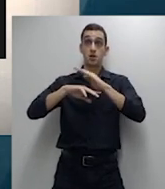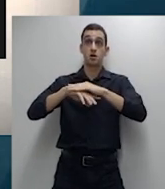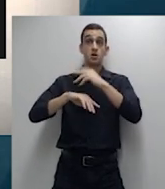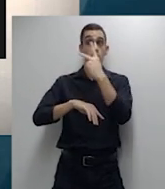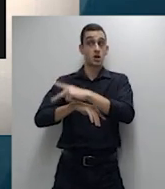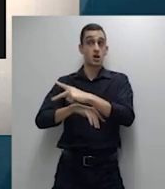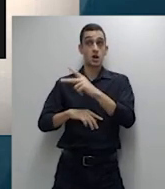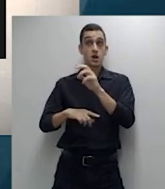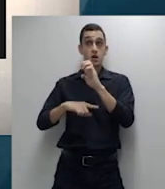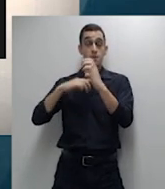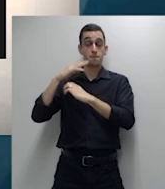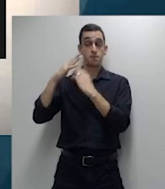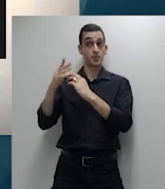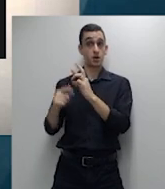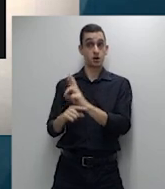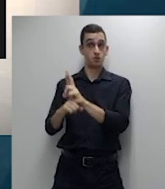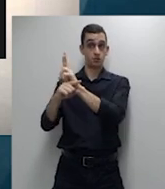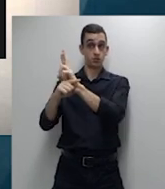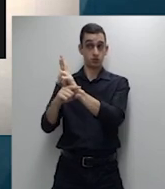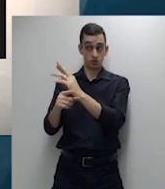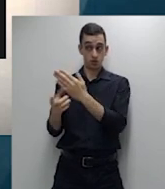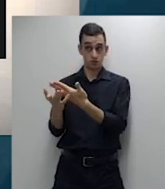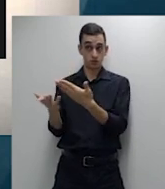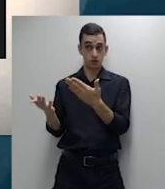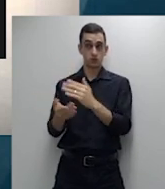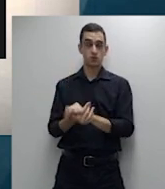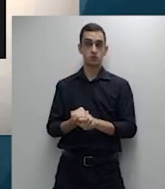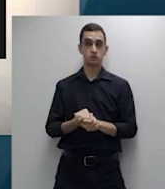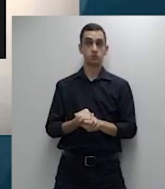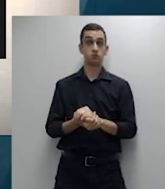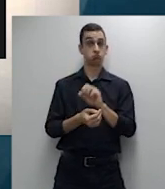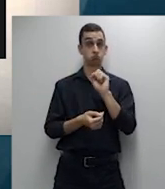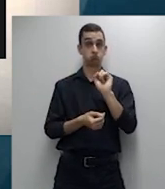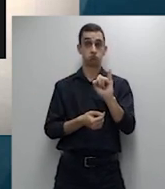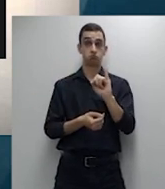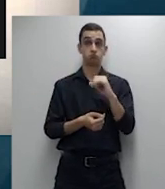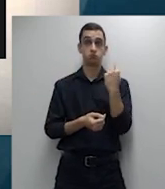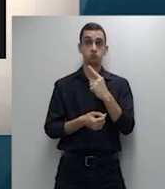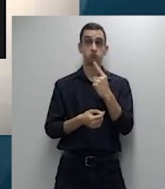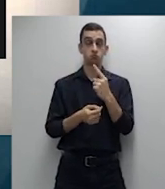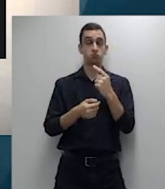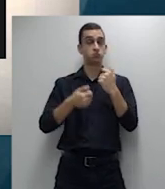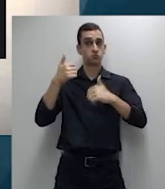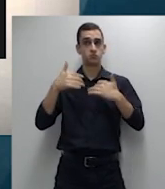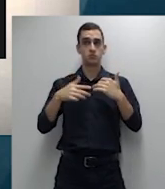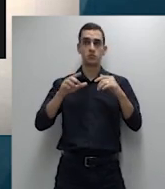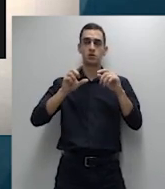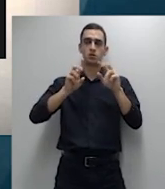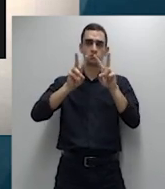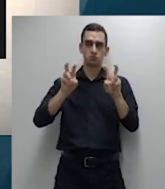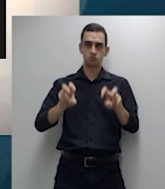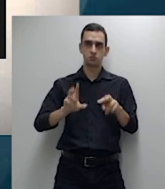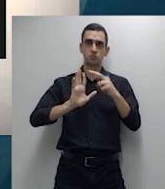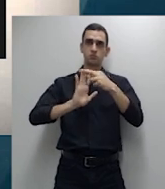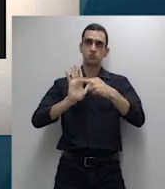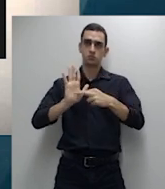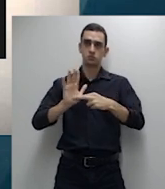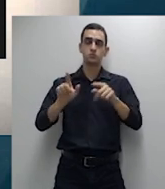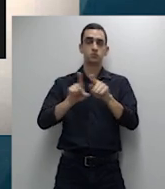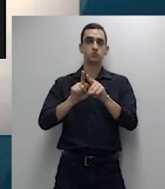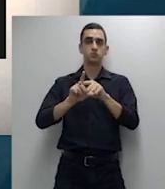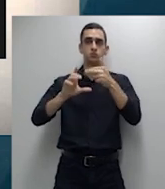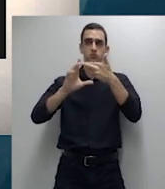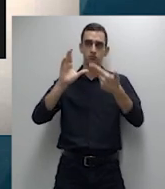telecomunicação disso pode temos extrair se aceitarmos que essa solução caracteriza por